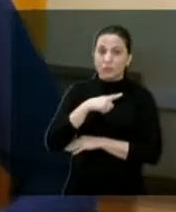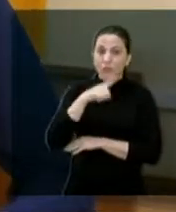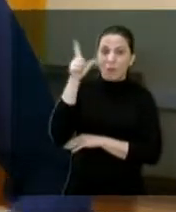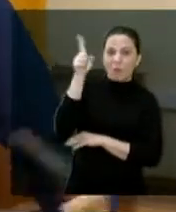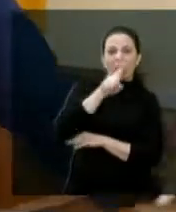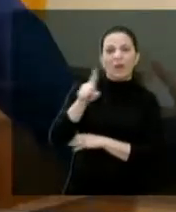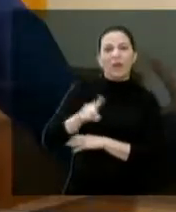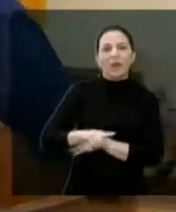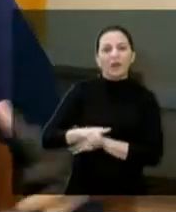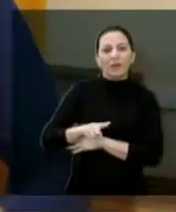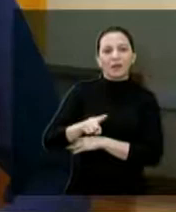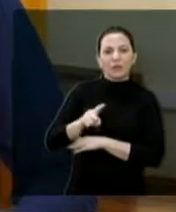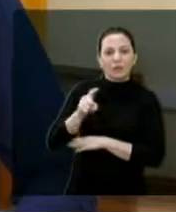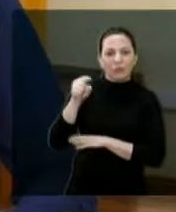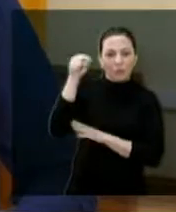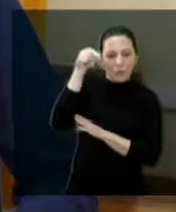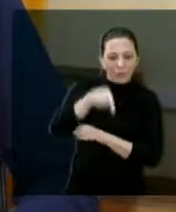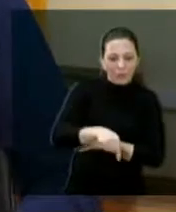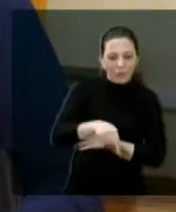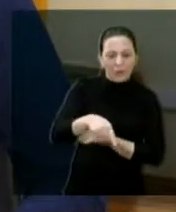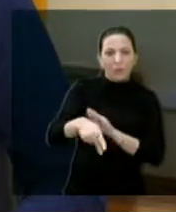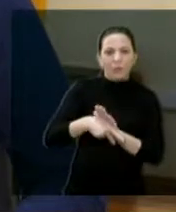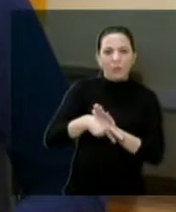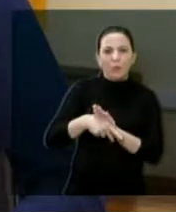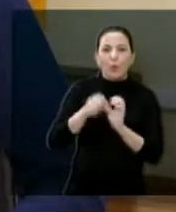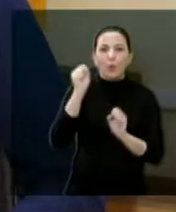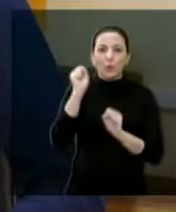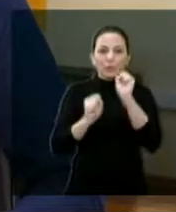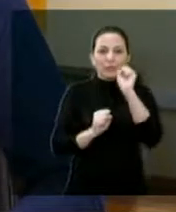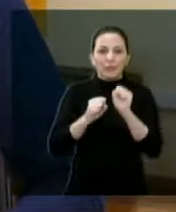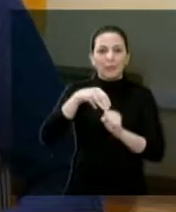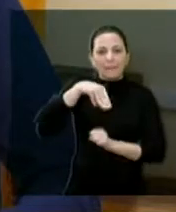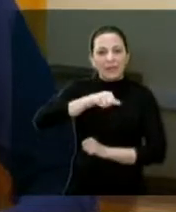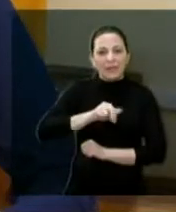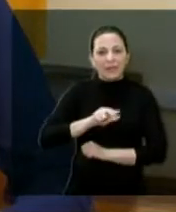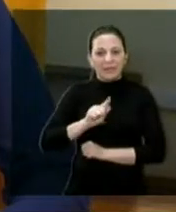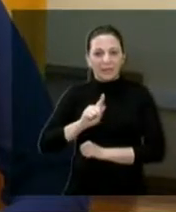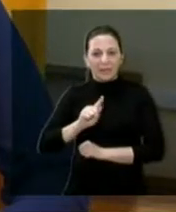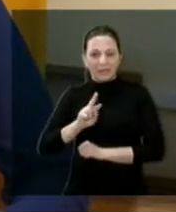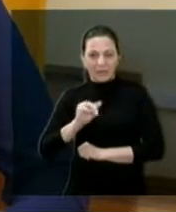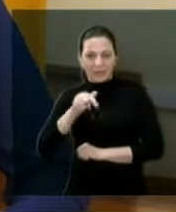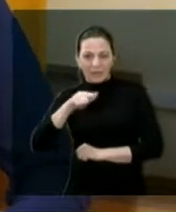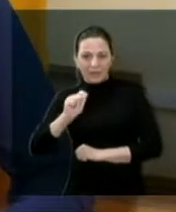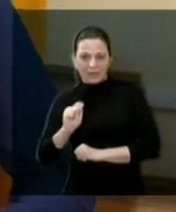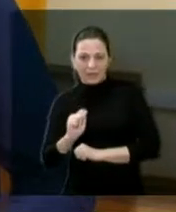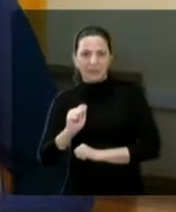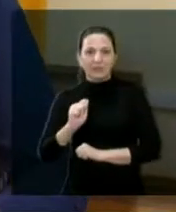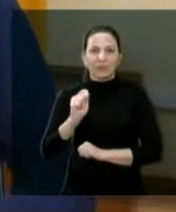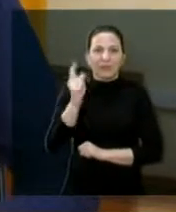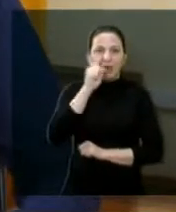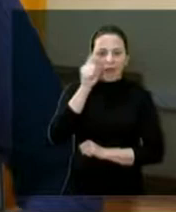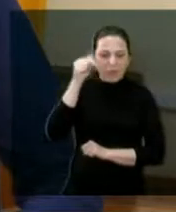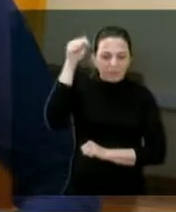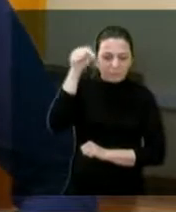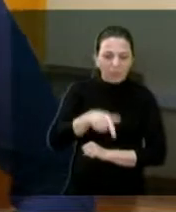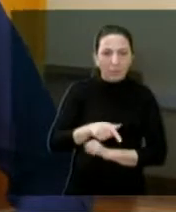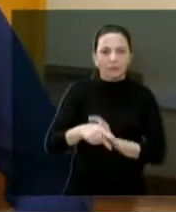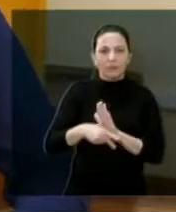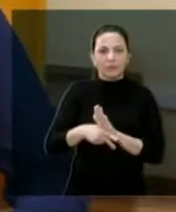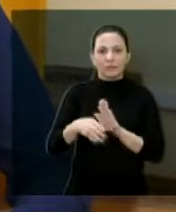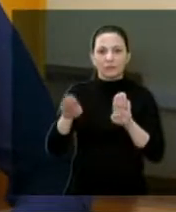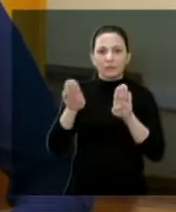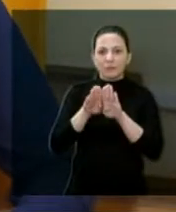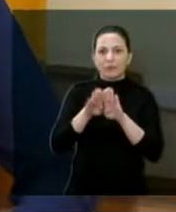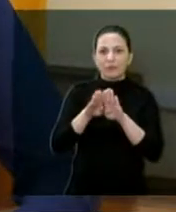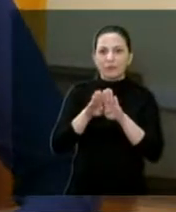atingido um dos tanques de combustível da usina Maringá. Mandamos o cara segurar, segura aí, não vai fechar a página não, que nós pegamos